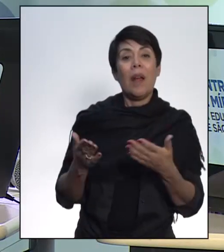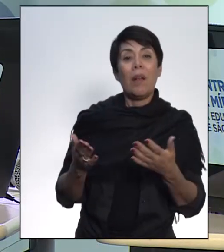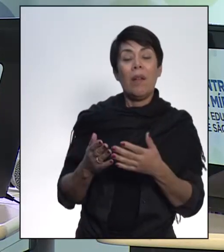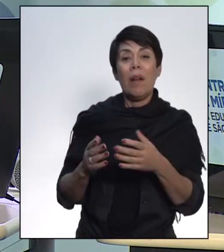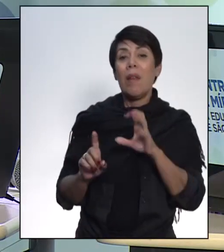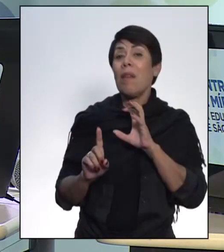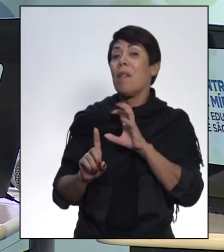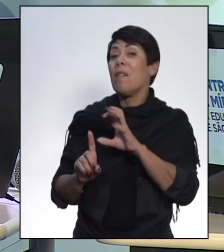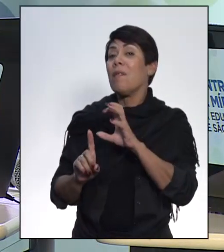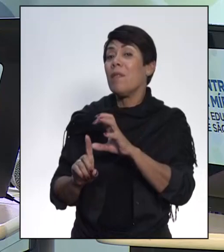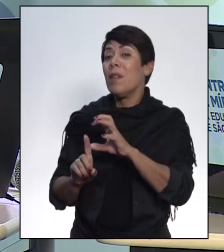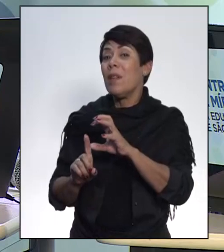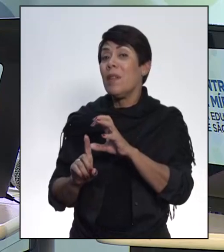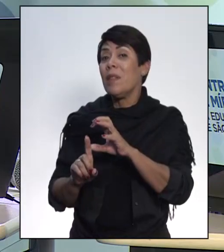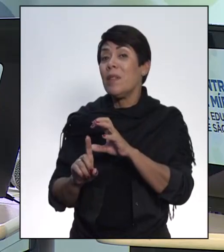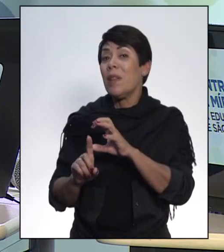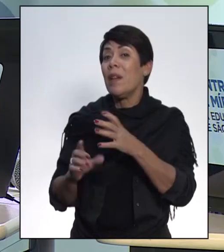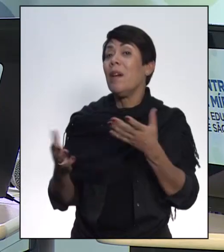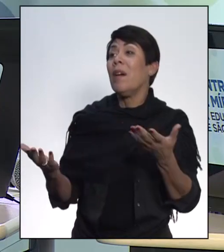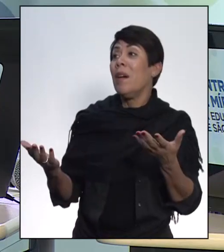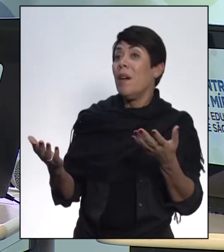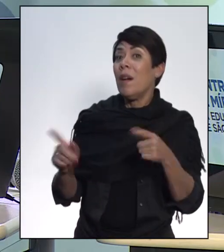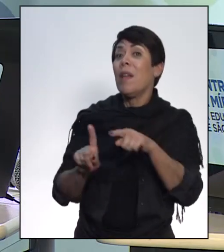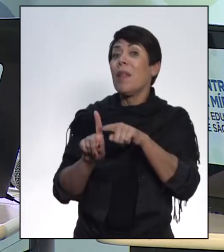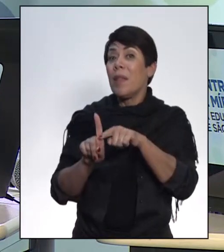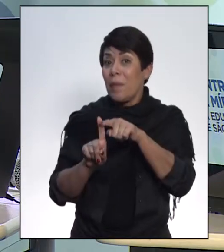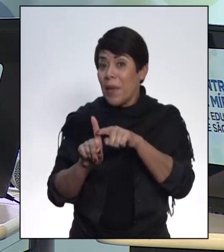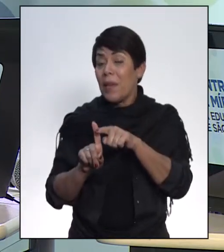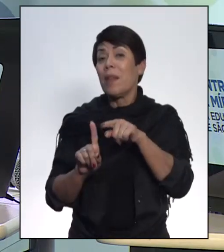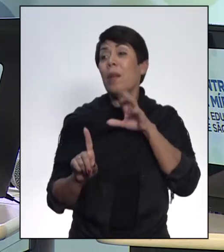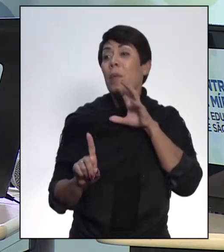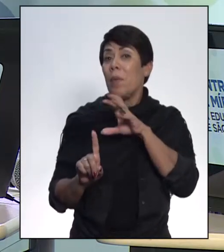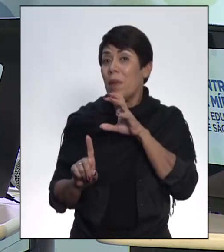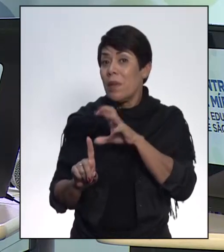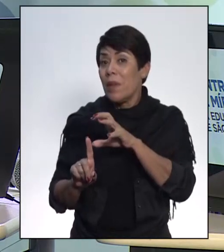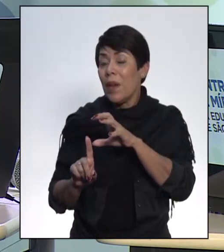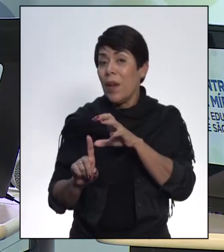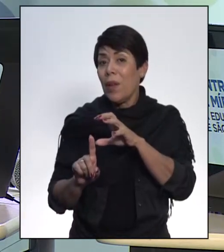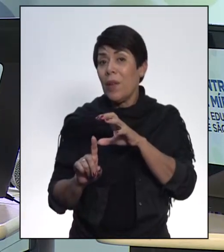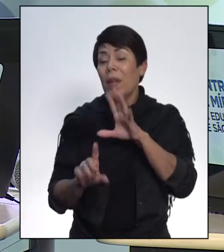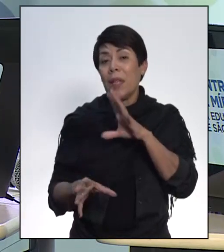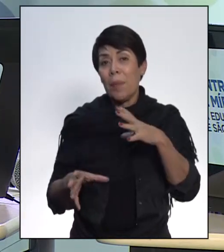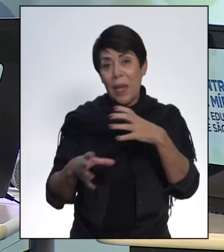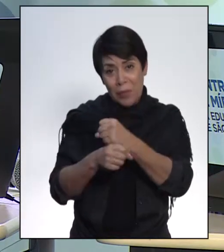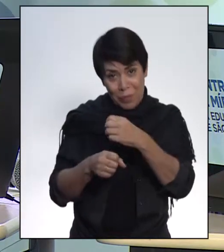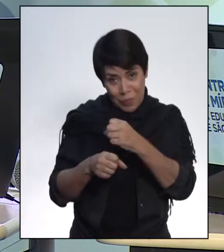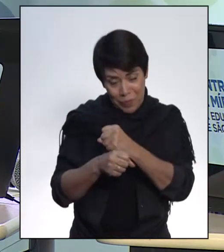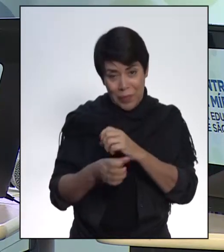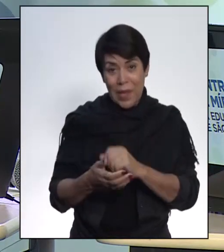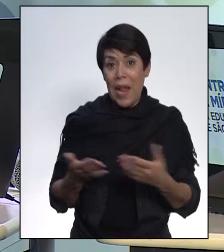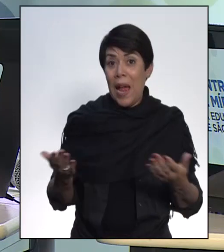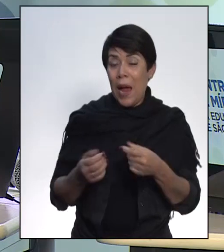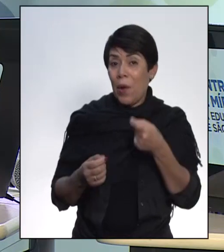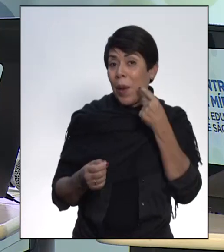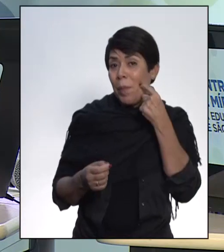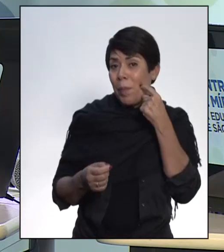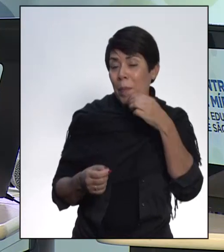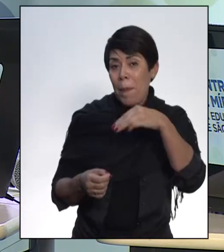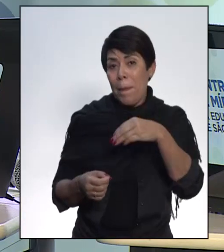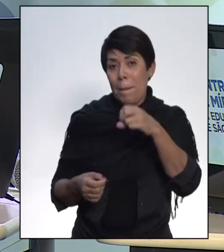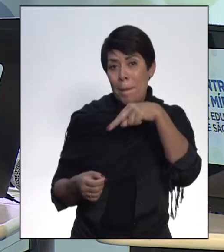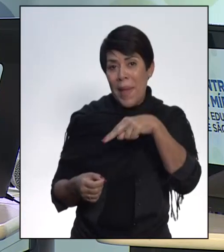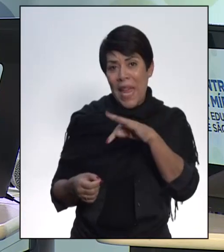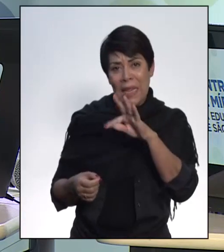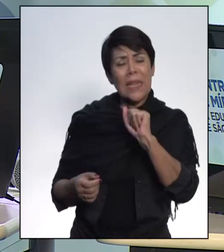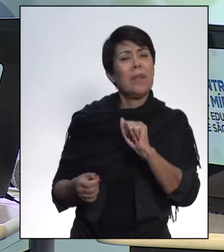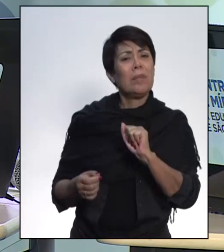a influência temperatura, pressão e concentração. Agora eu coloquei minha bala de menta. Minha